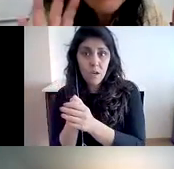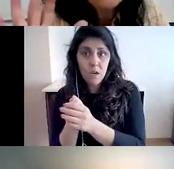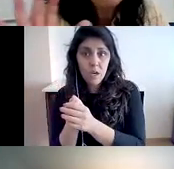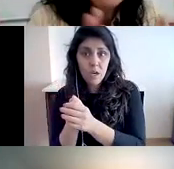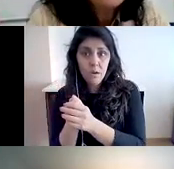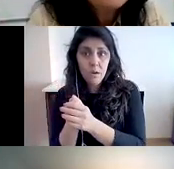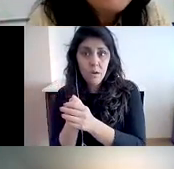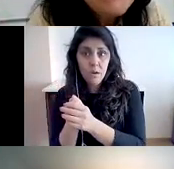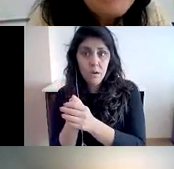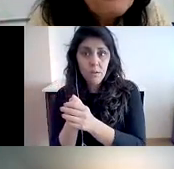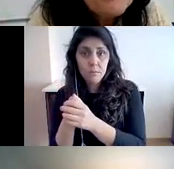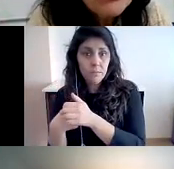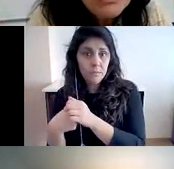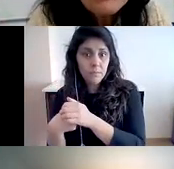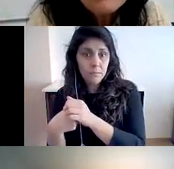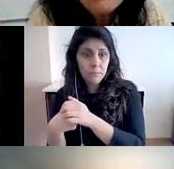não será melhor.